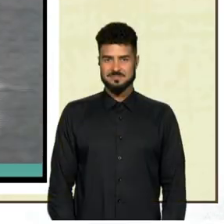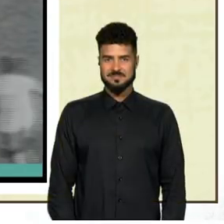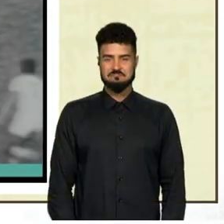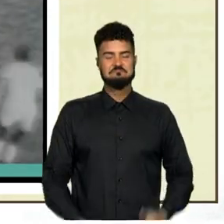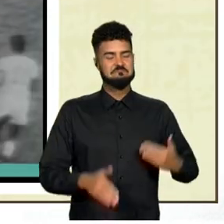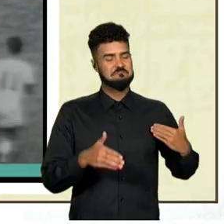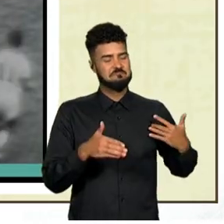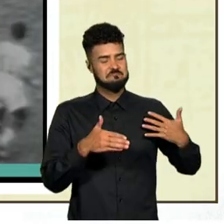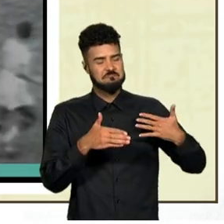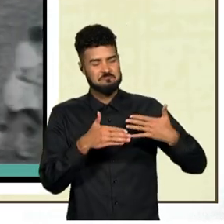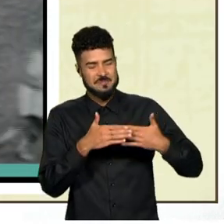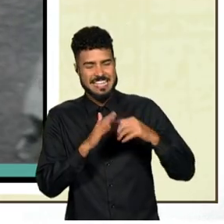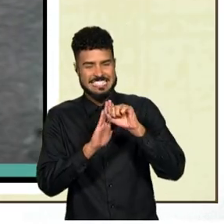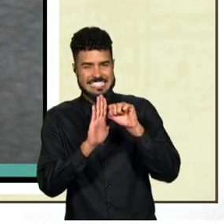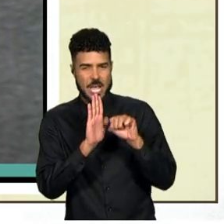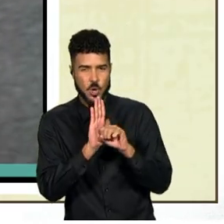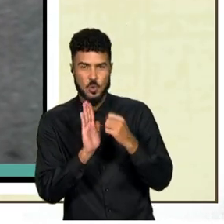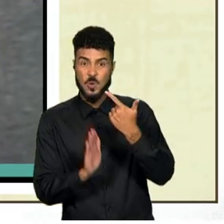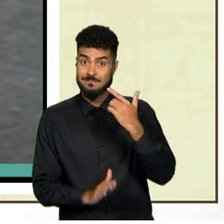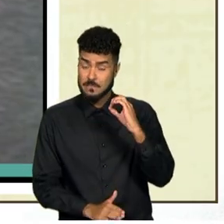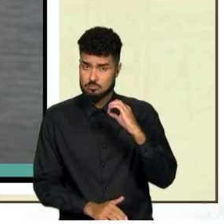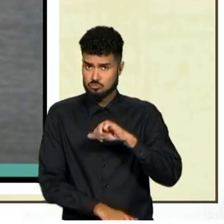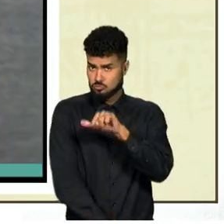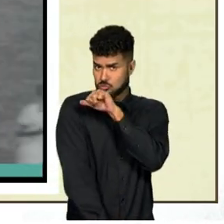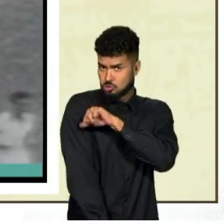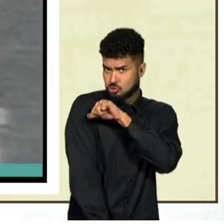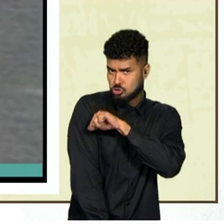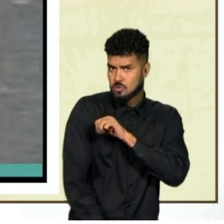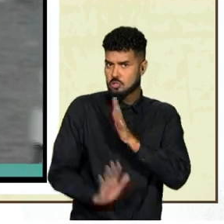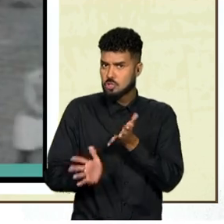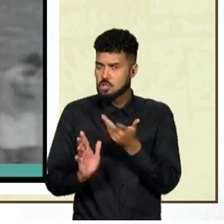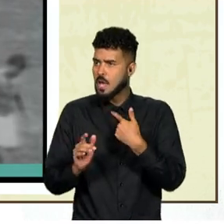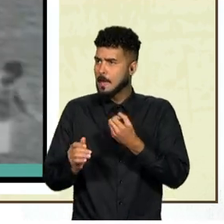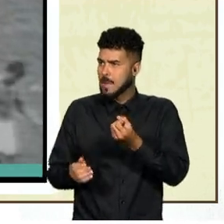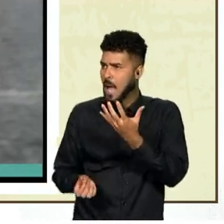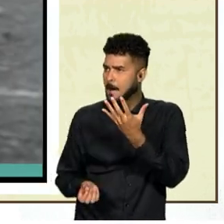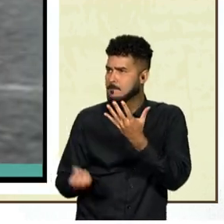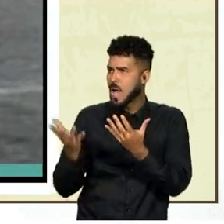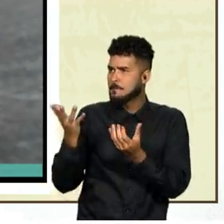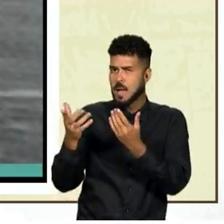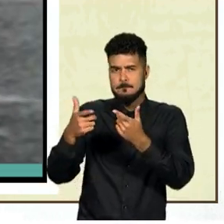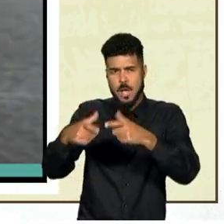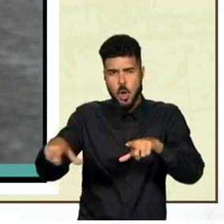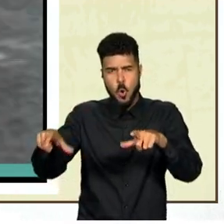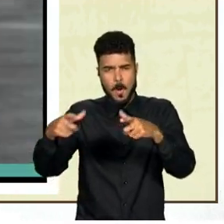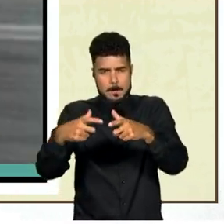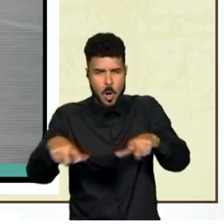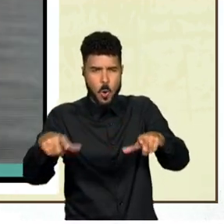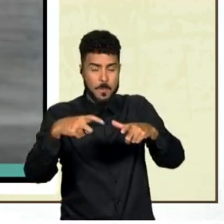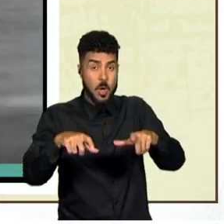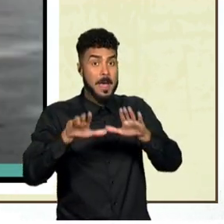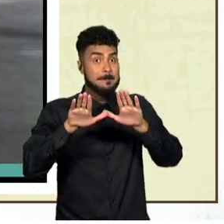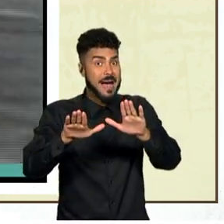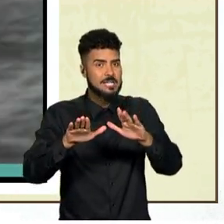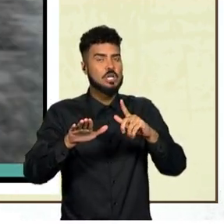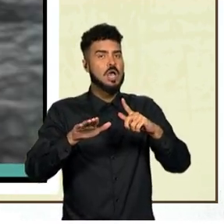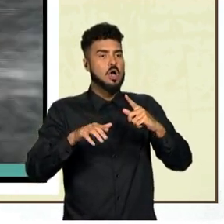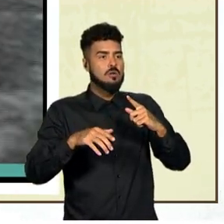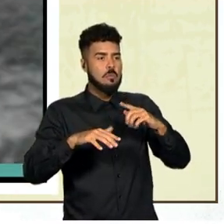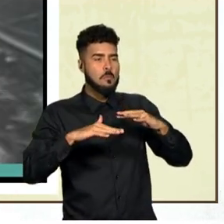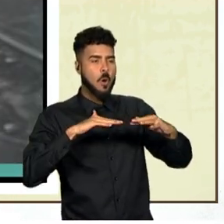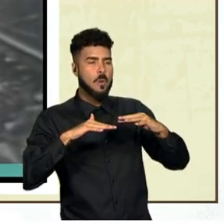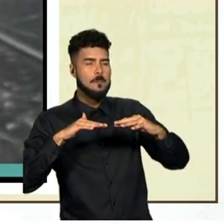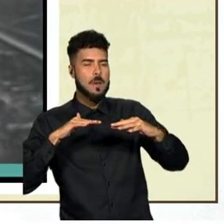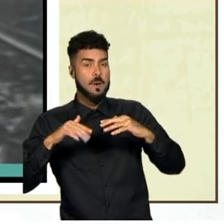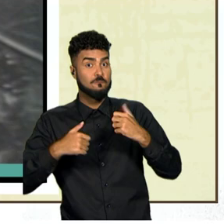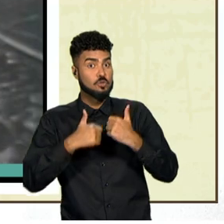Ao longo do século XX, o Rio de Janeiro ganhou diversos novos gramados. Mas a dinâmica do futebol mudaria